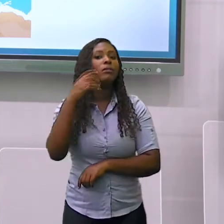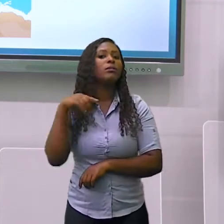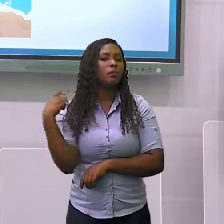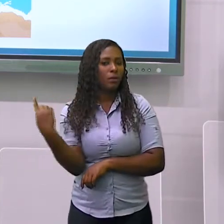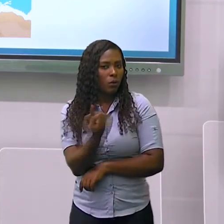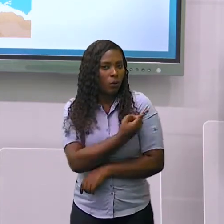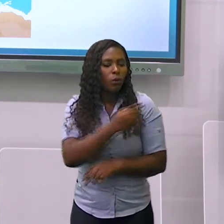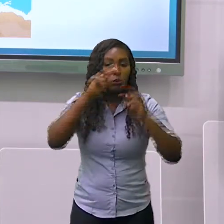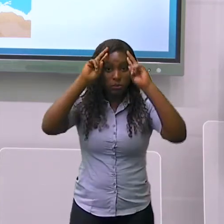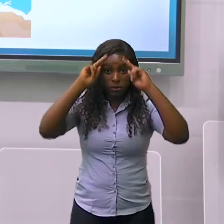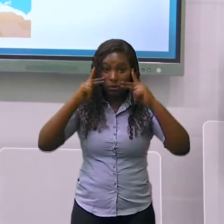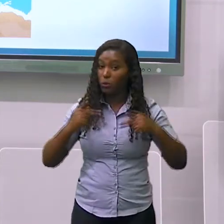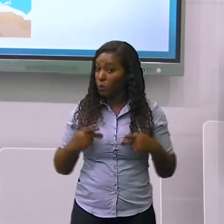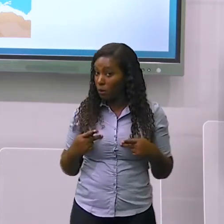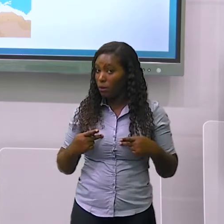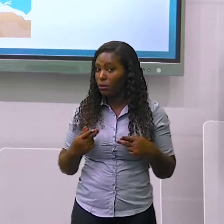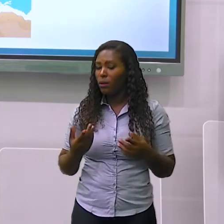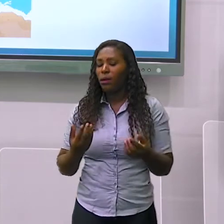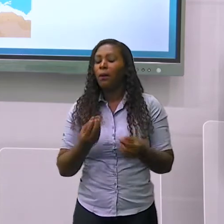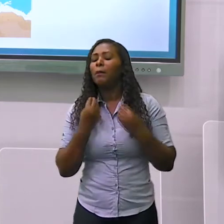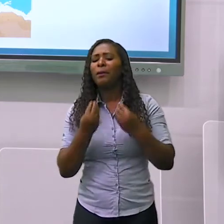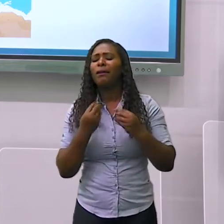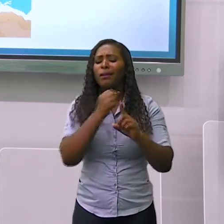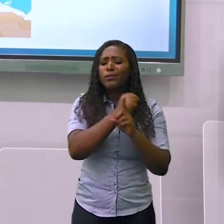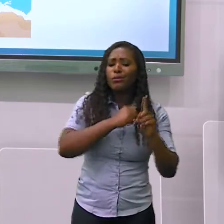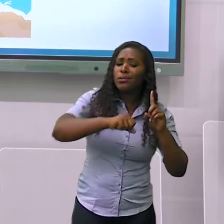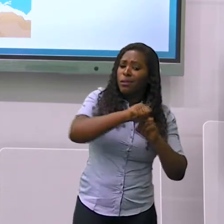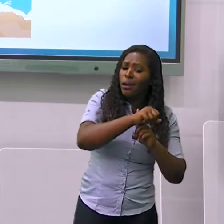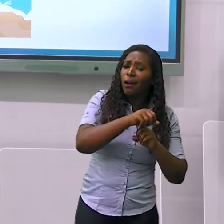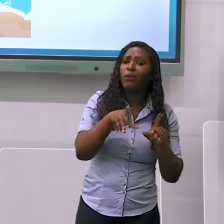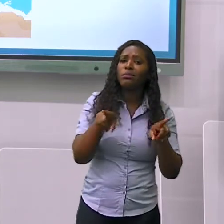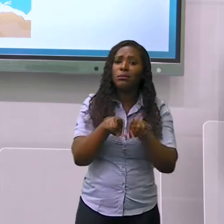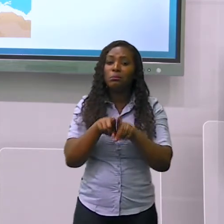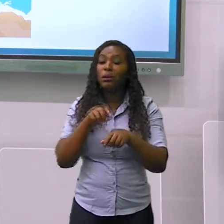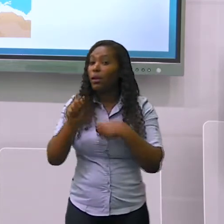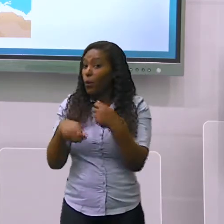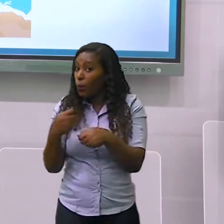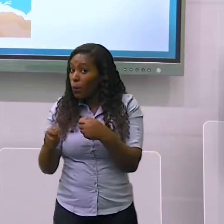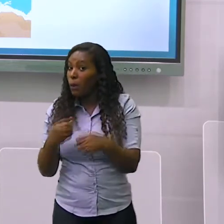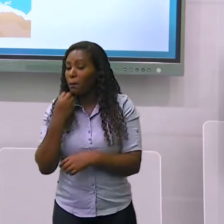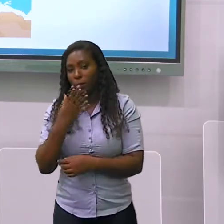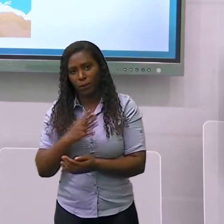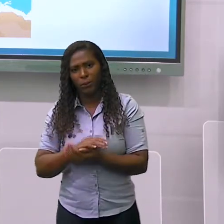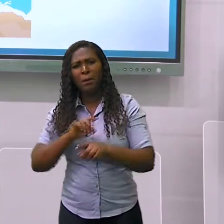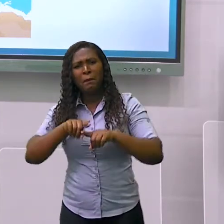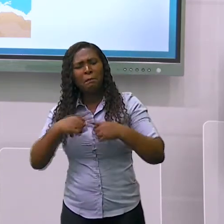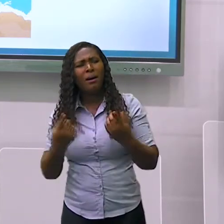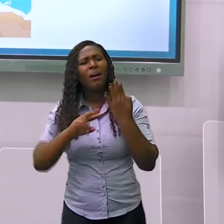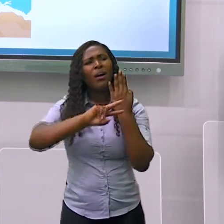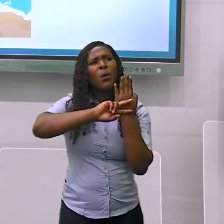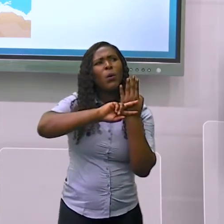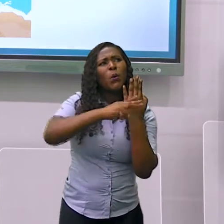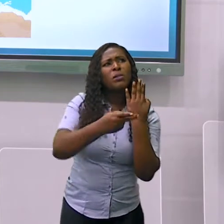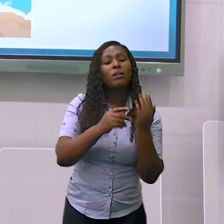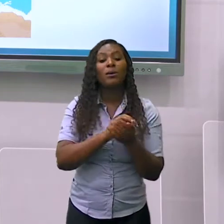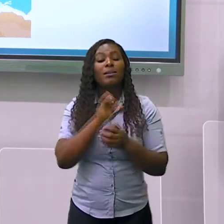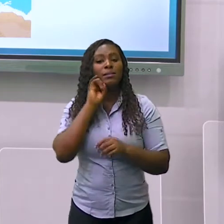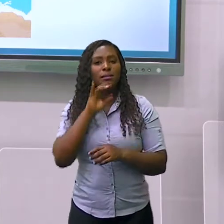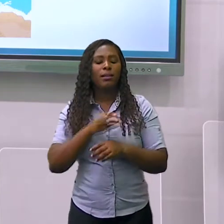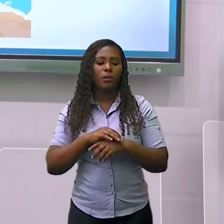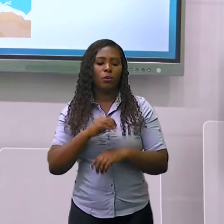econômica. Mas você já parou para refletir sobre quais as consequências do uso